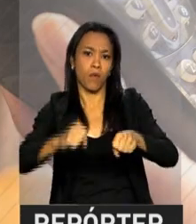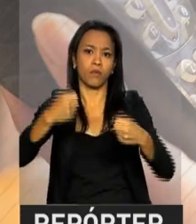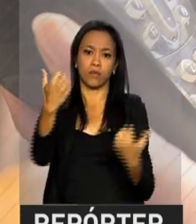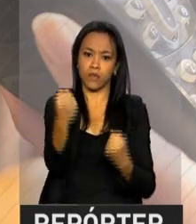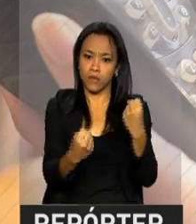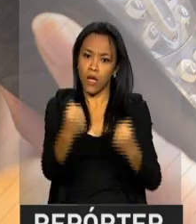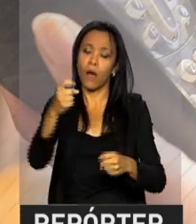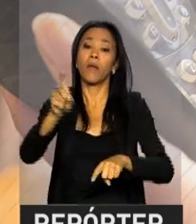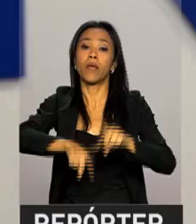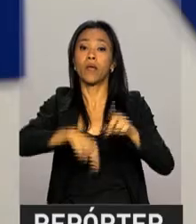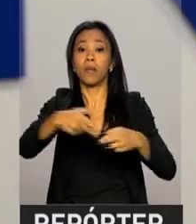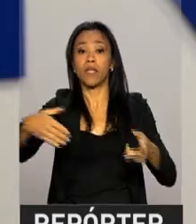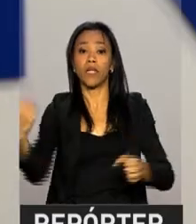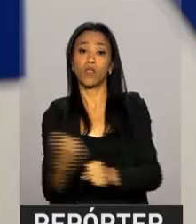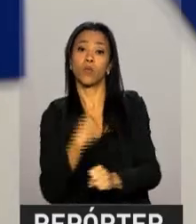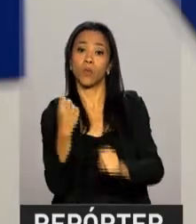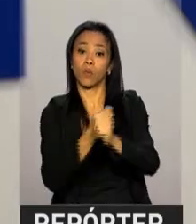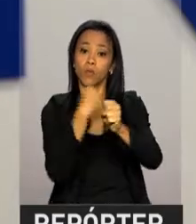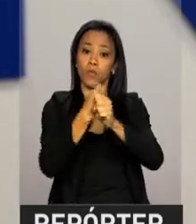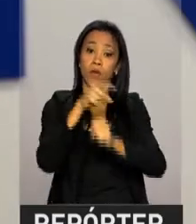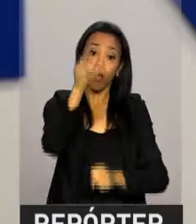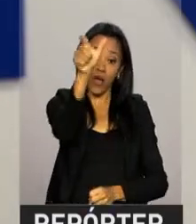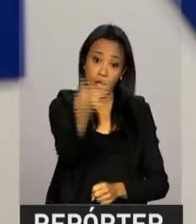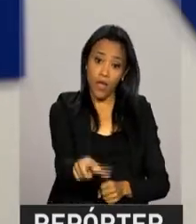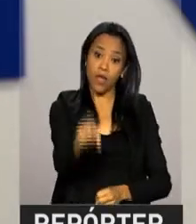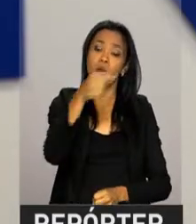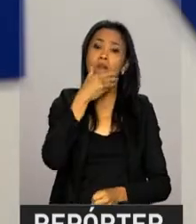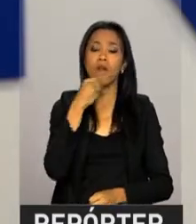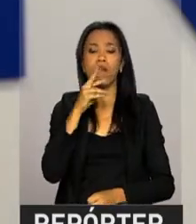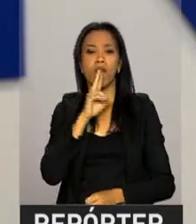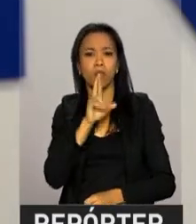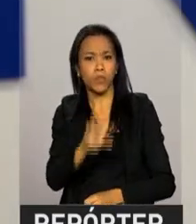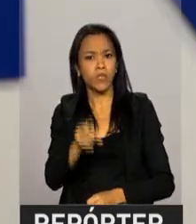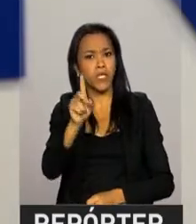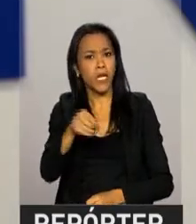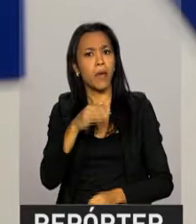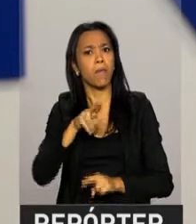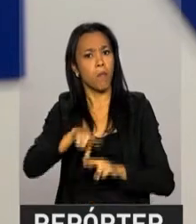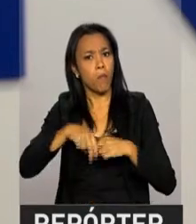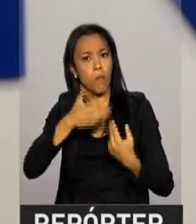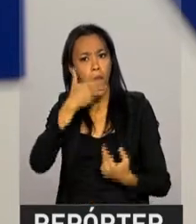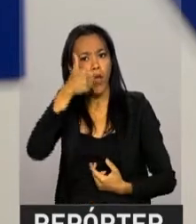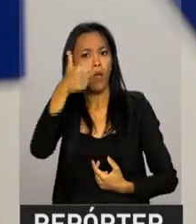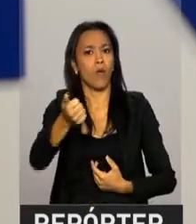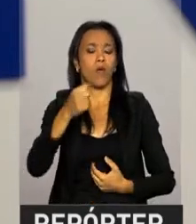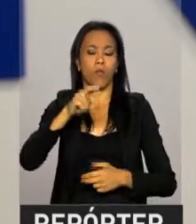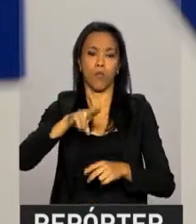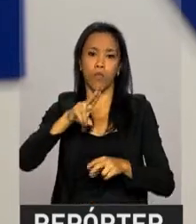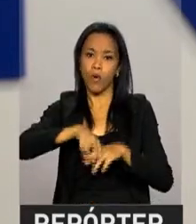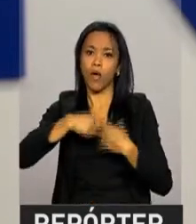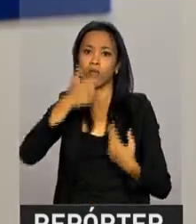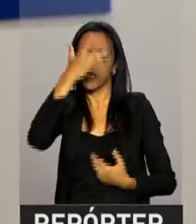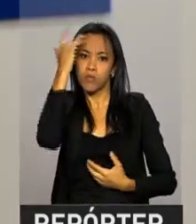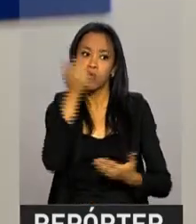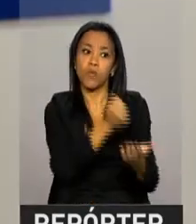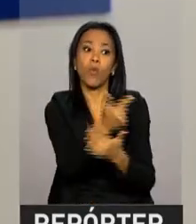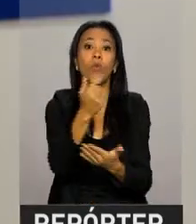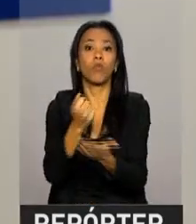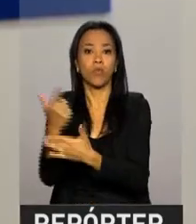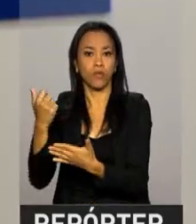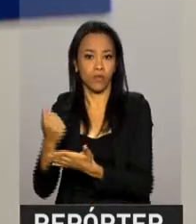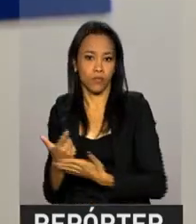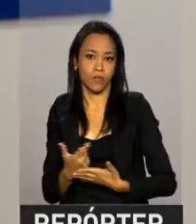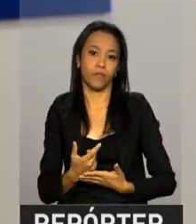de construção este economista associar o resultado a uma melhora nas condições de consumo da população vendas do